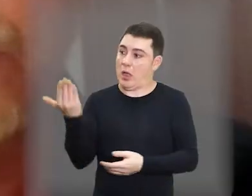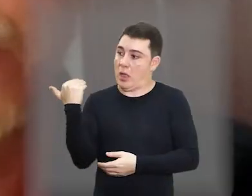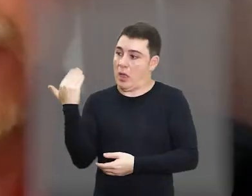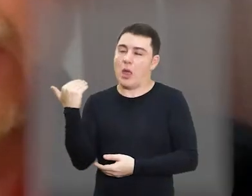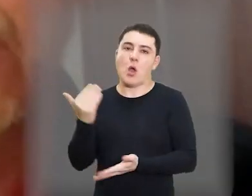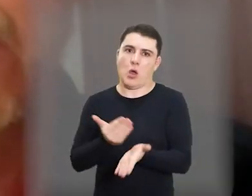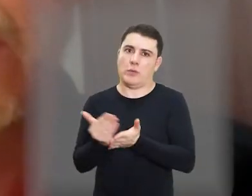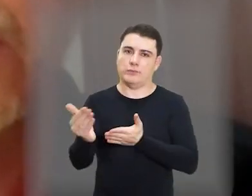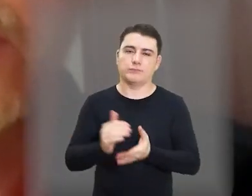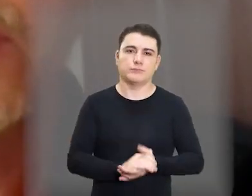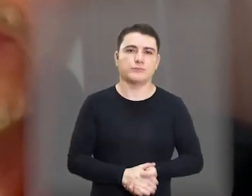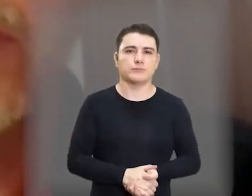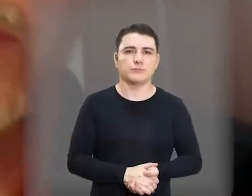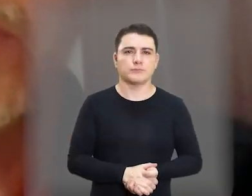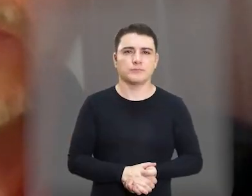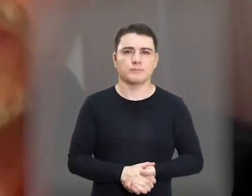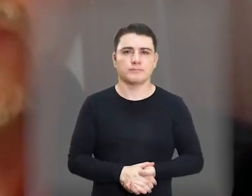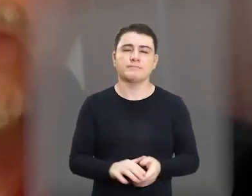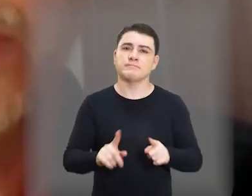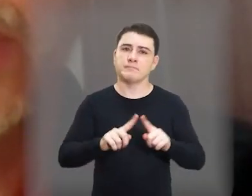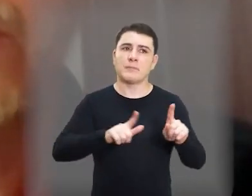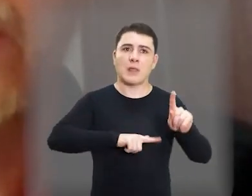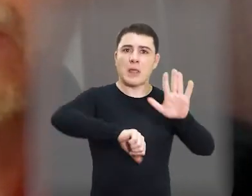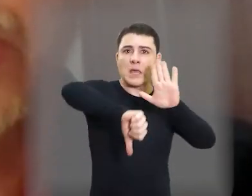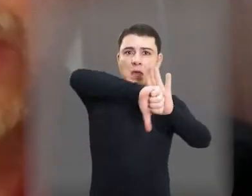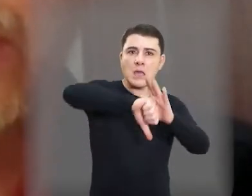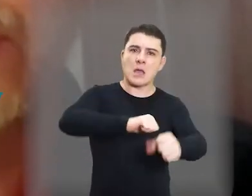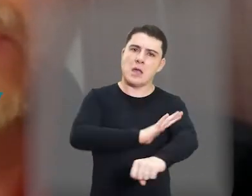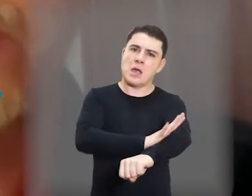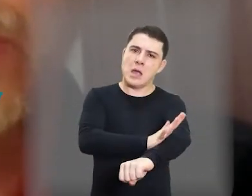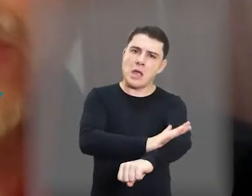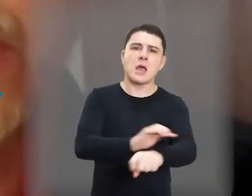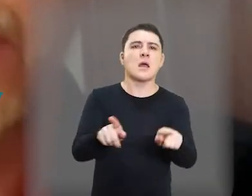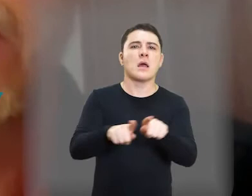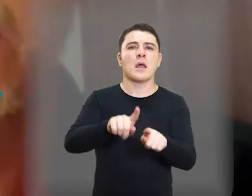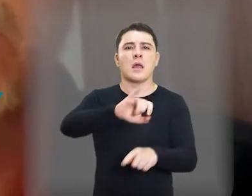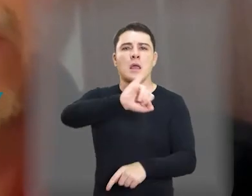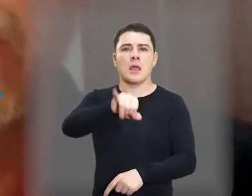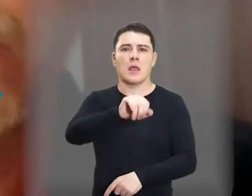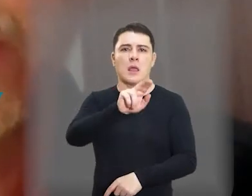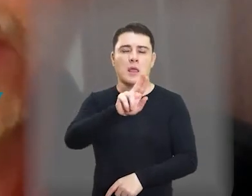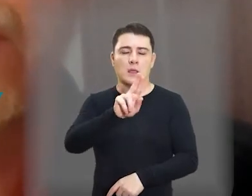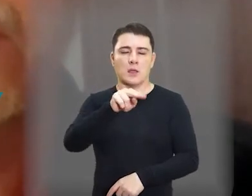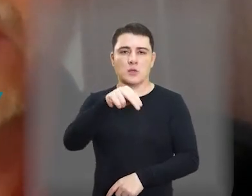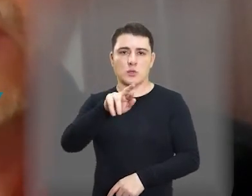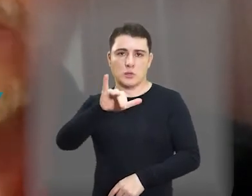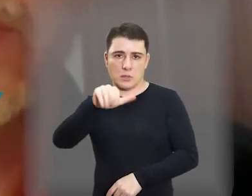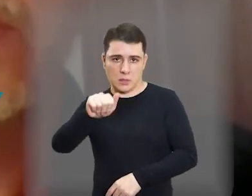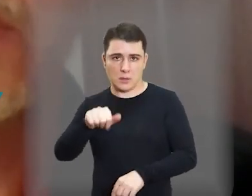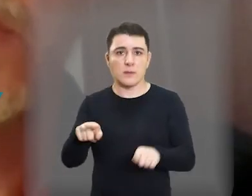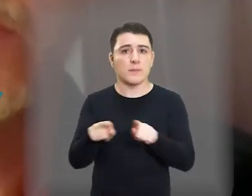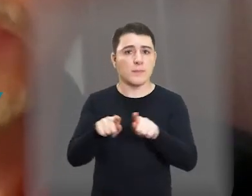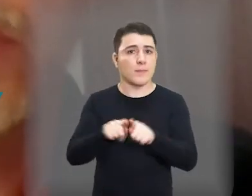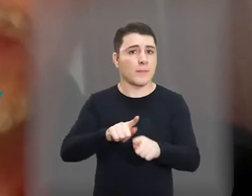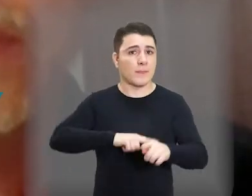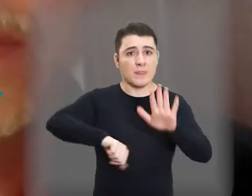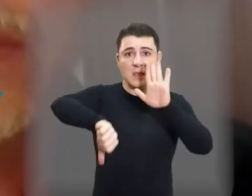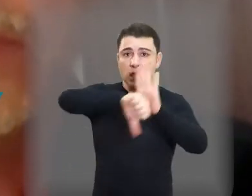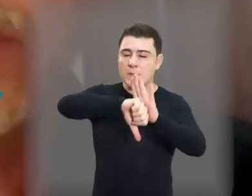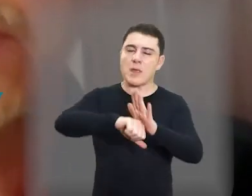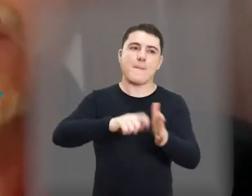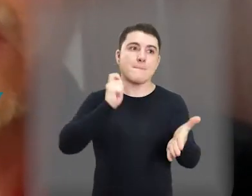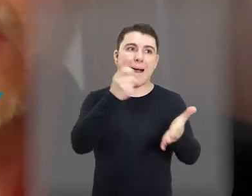a acontecer há pouco tempo. O encrudecimento das penas, né, o crime de racismo, da injúria racial, tornando